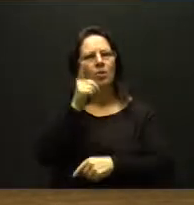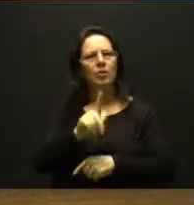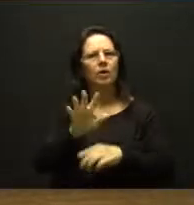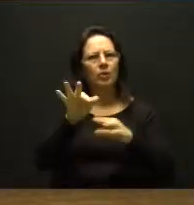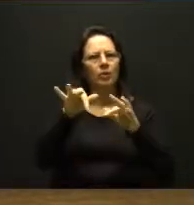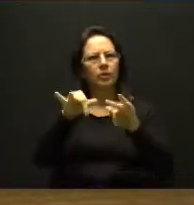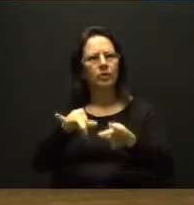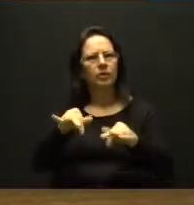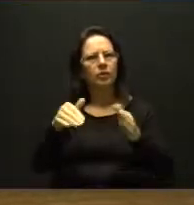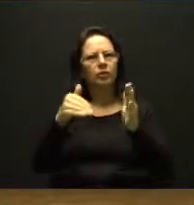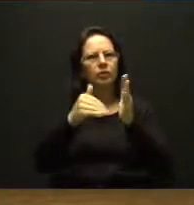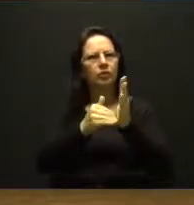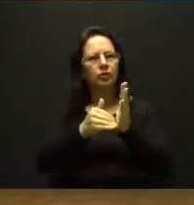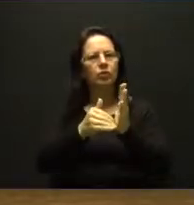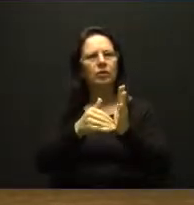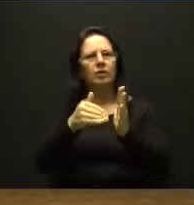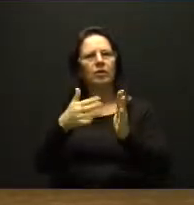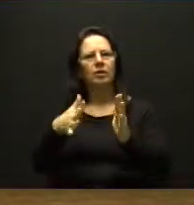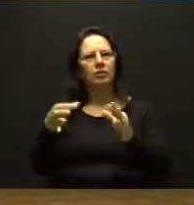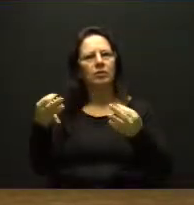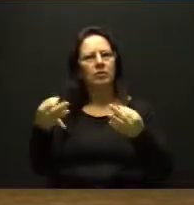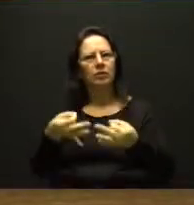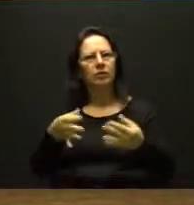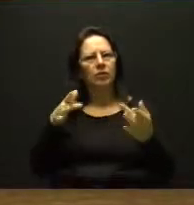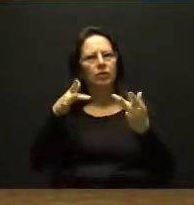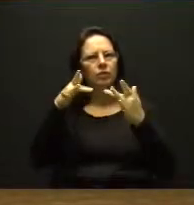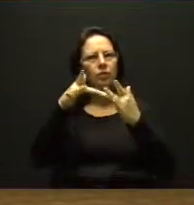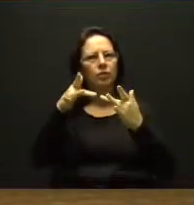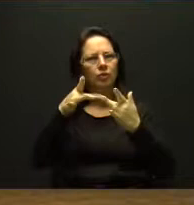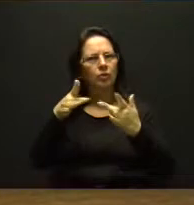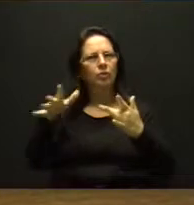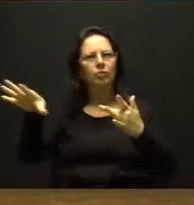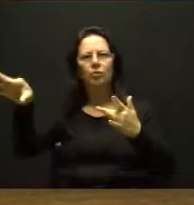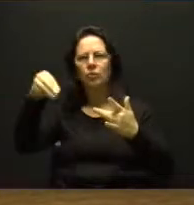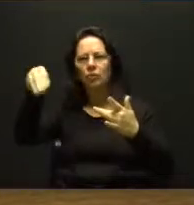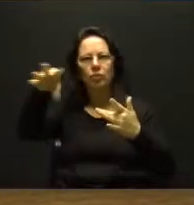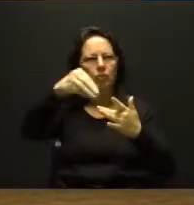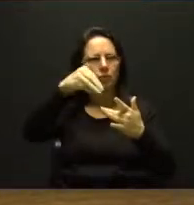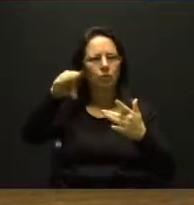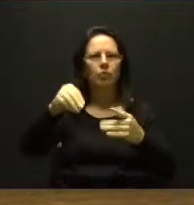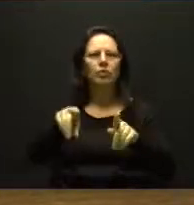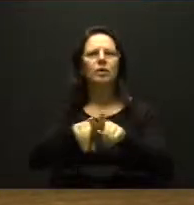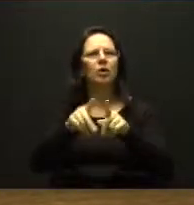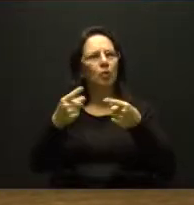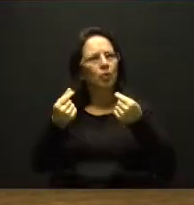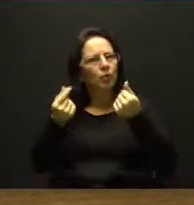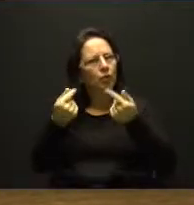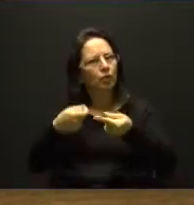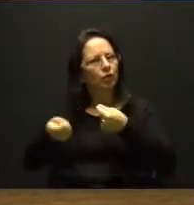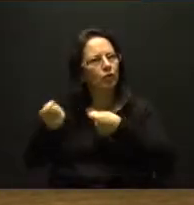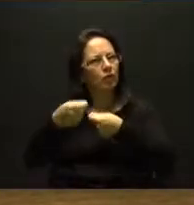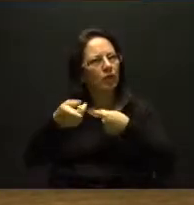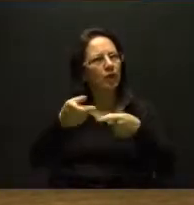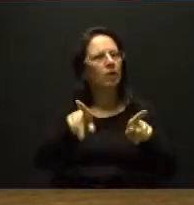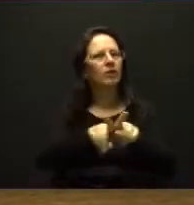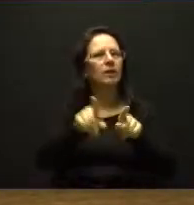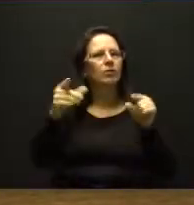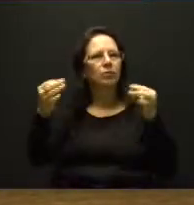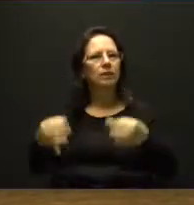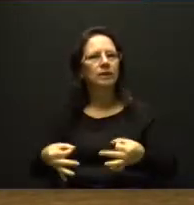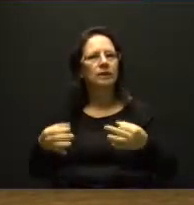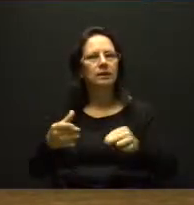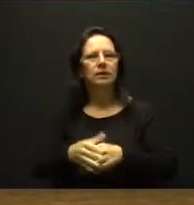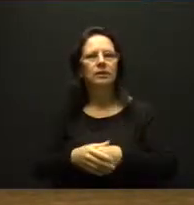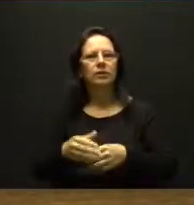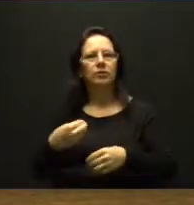fim chega a economicidade que é esgotar todos os ralos saída do dinheiro público e melhorar a gestão para que melhore também